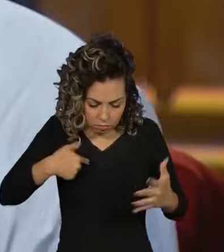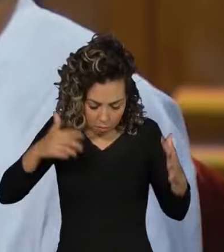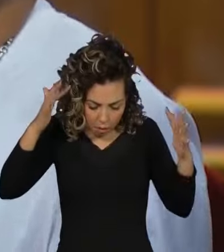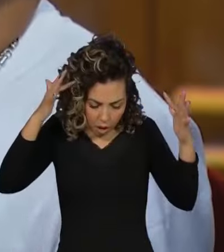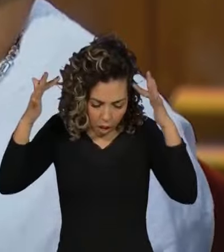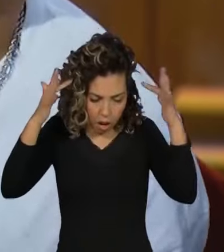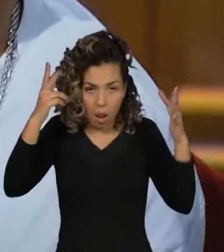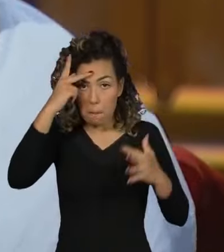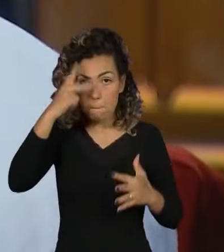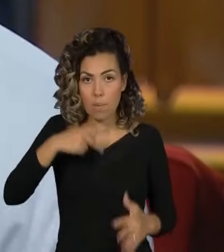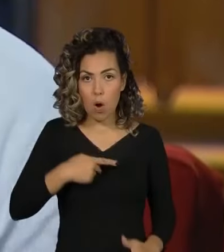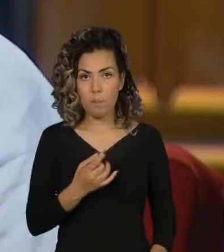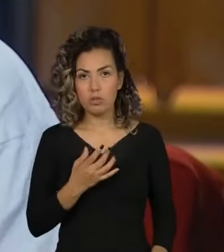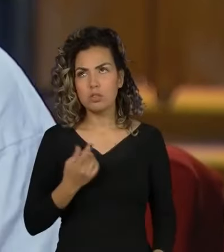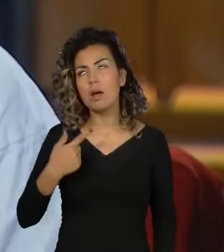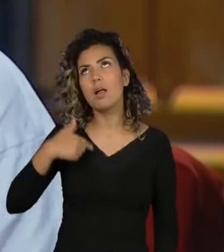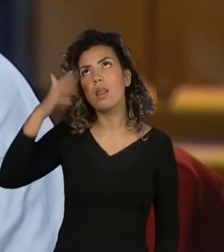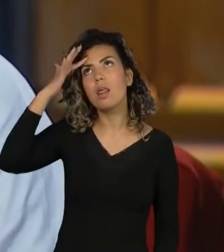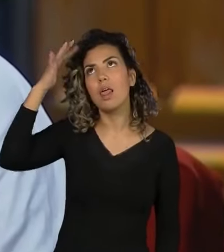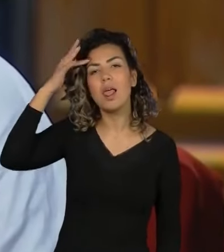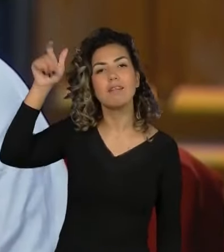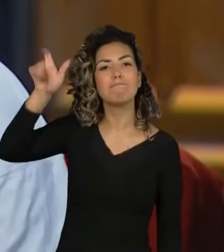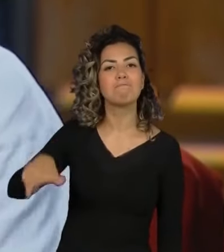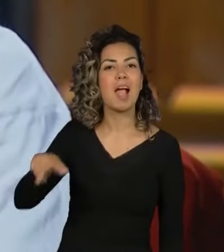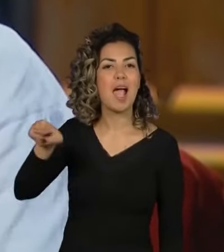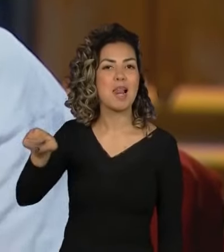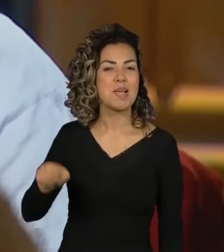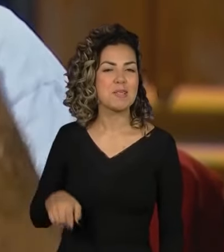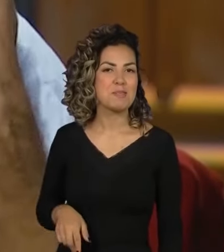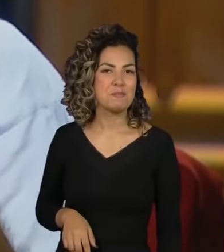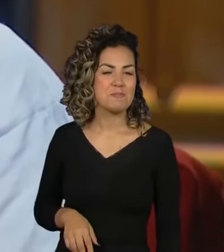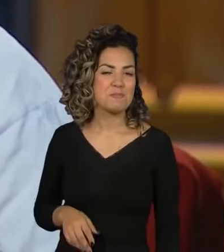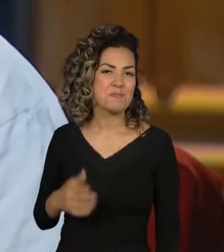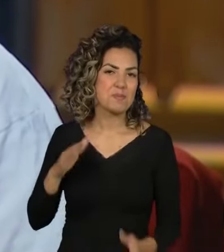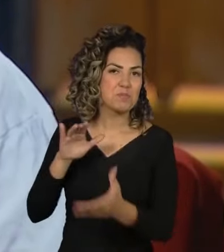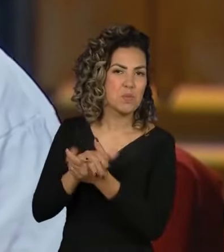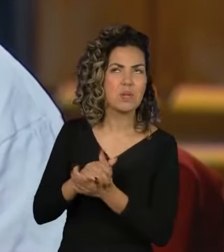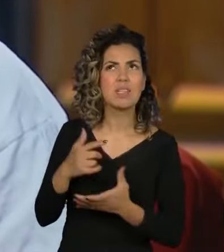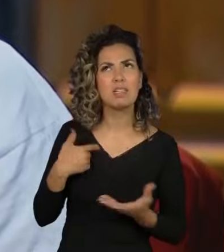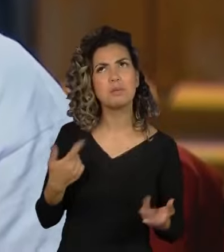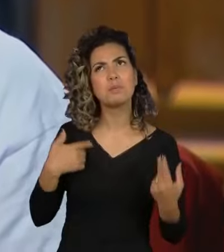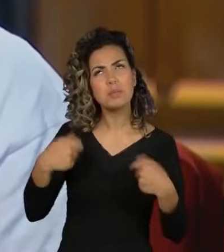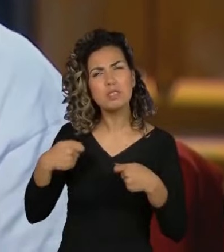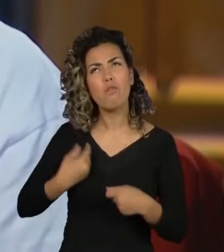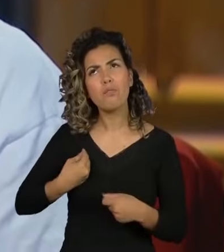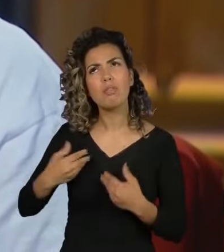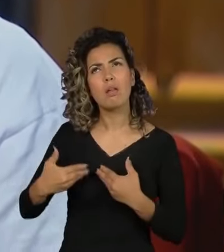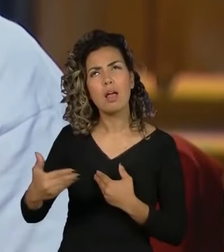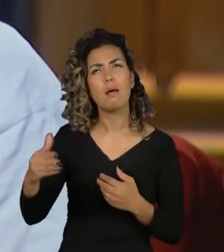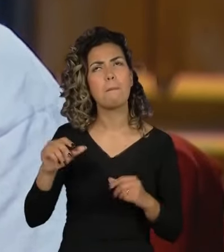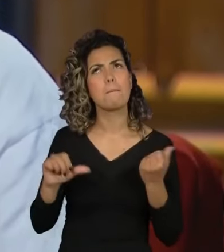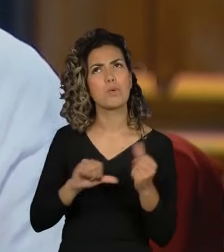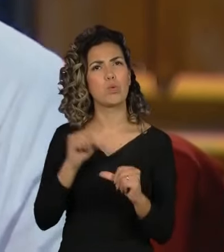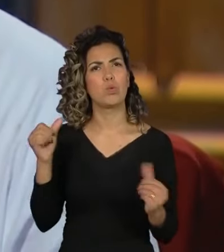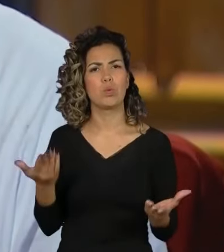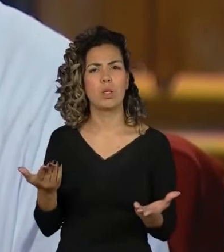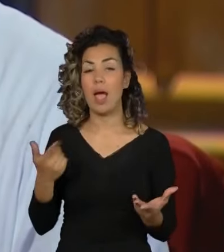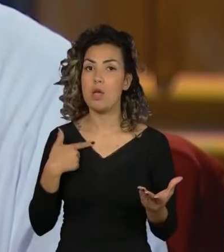coisa que me veio na cabeça foi ela foi ela Ahí eu falei meu Daisy preciso tomar um rumo na minha vida eu sou muito